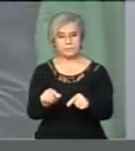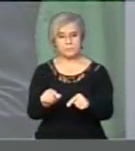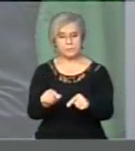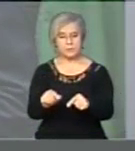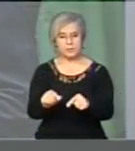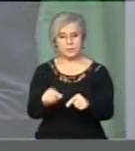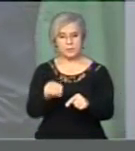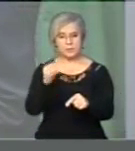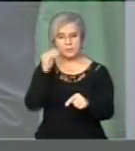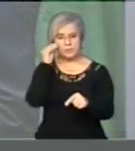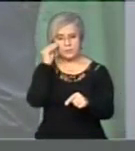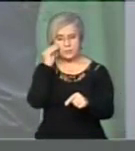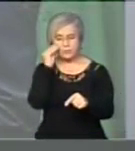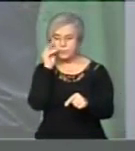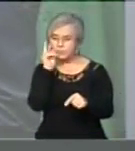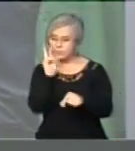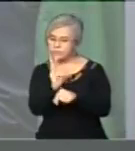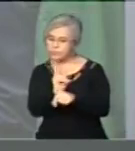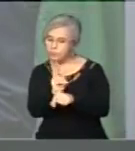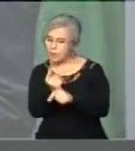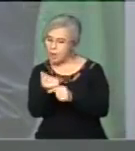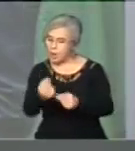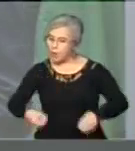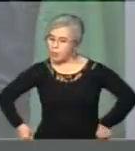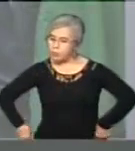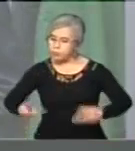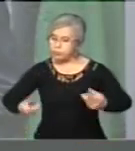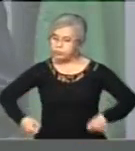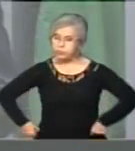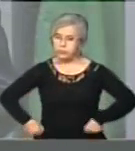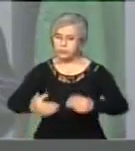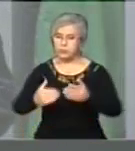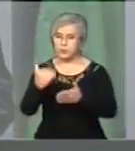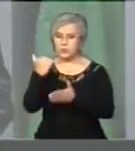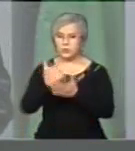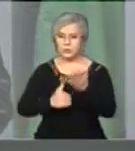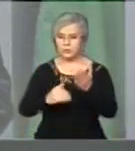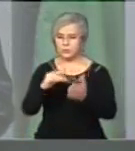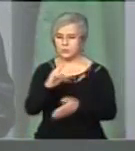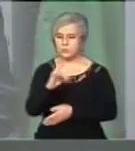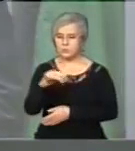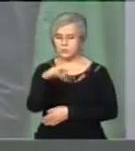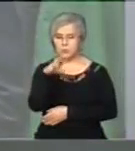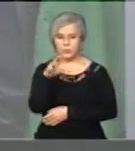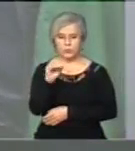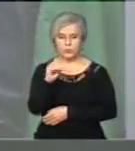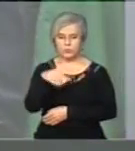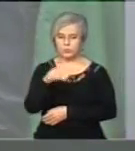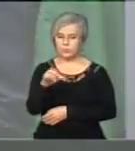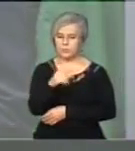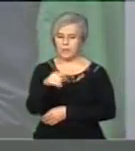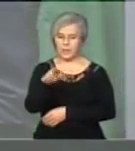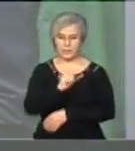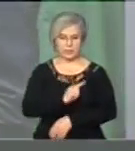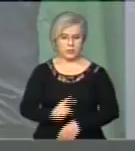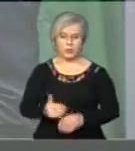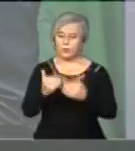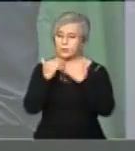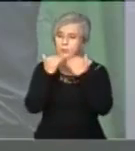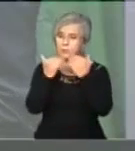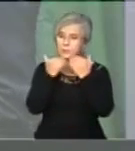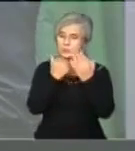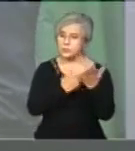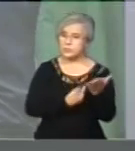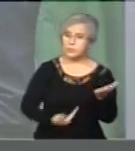no gasto, no corte do custo da máquina. Não adianta um governo cortar, ou